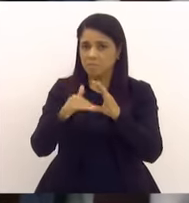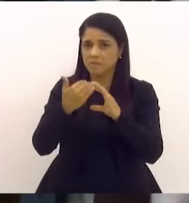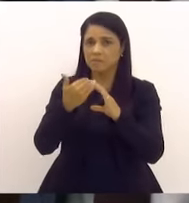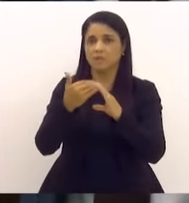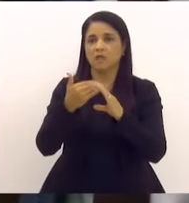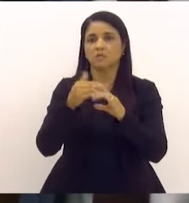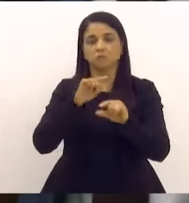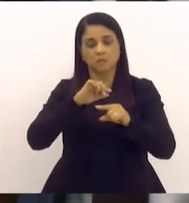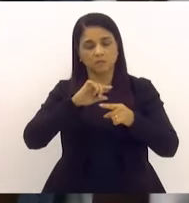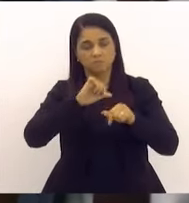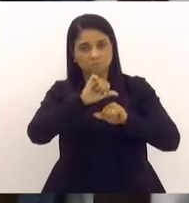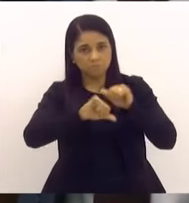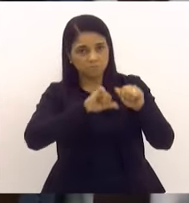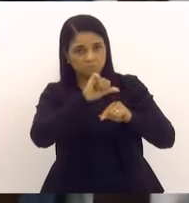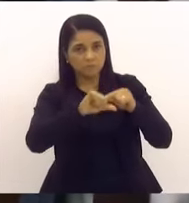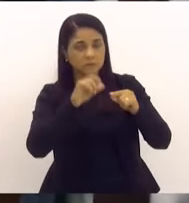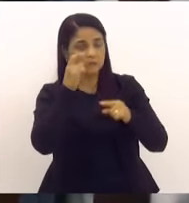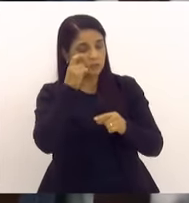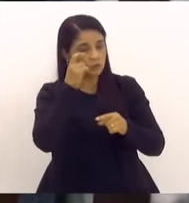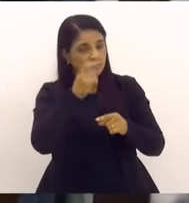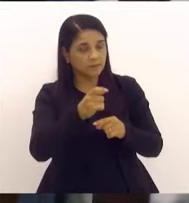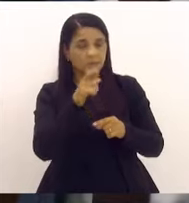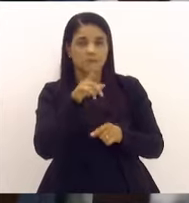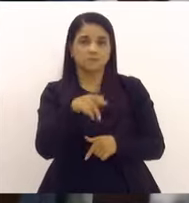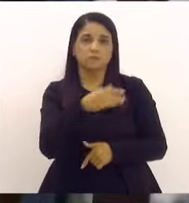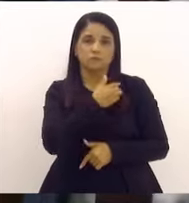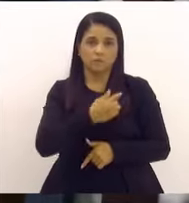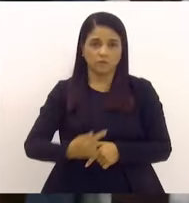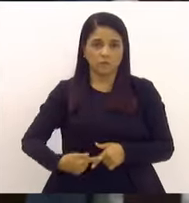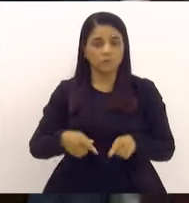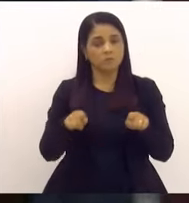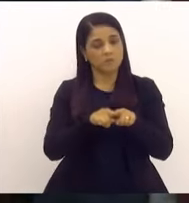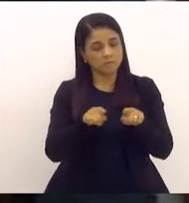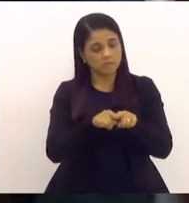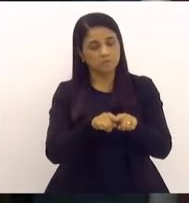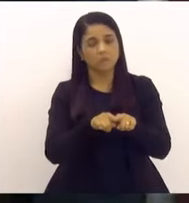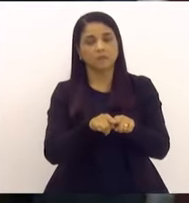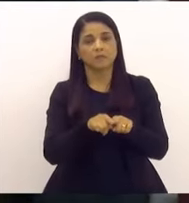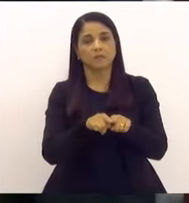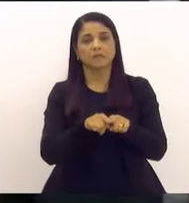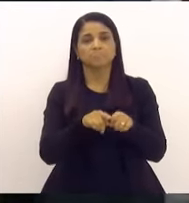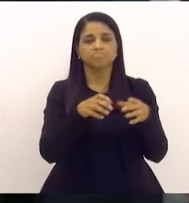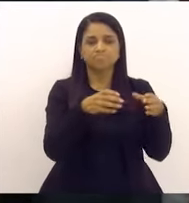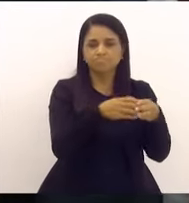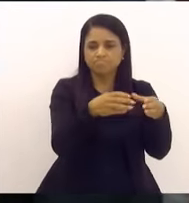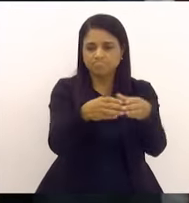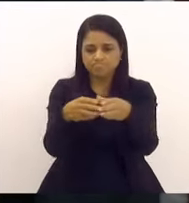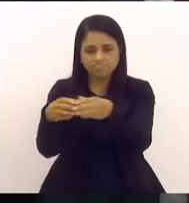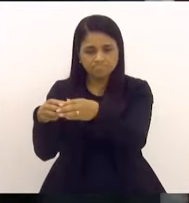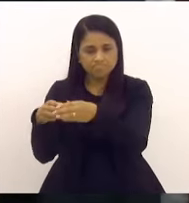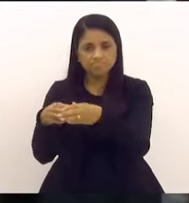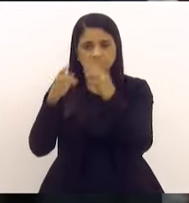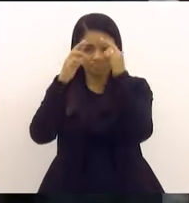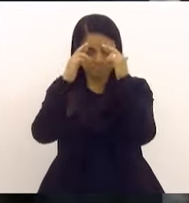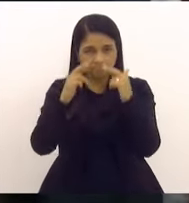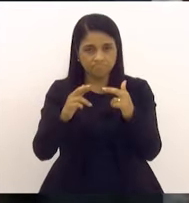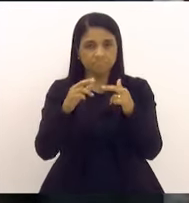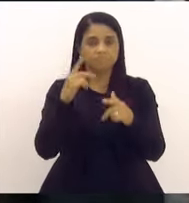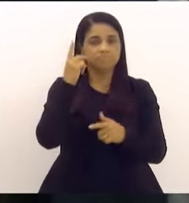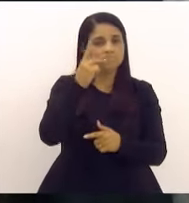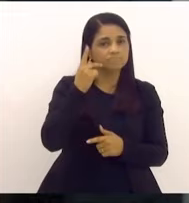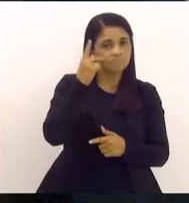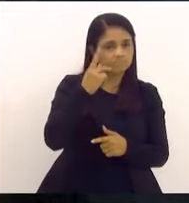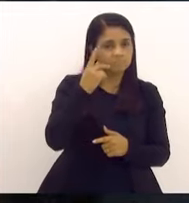fazer a alteração que era de interesse dele, mas atendeu alguns pleitos das categorias, alguns pleitos de parlamentares dessa